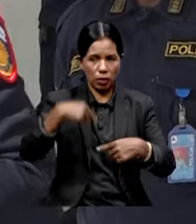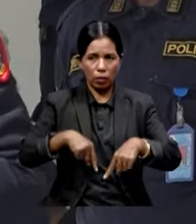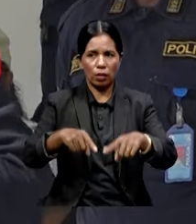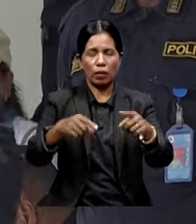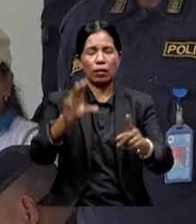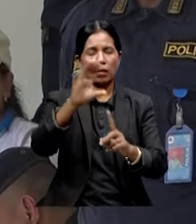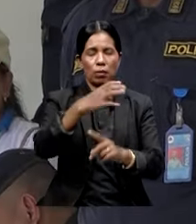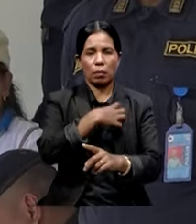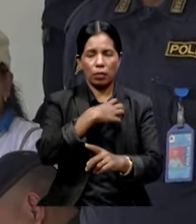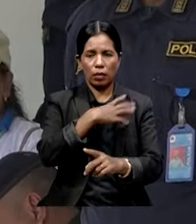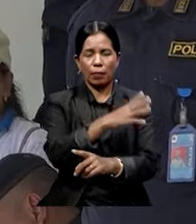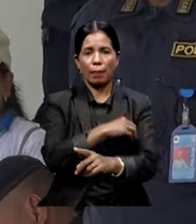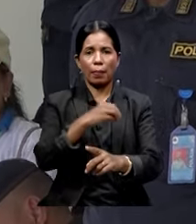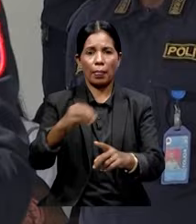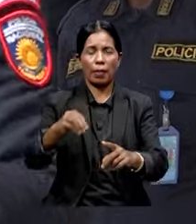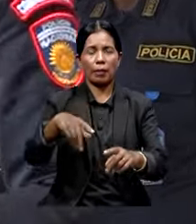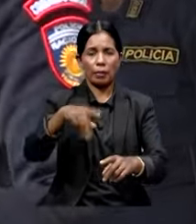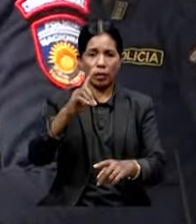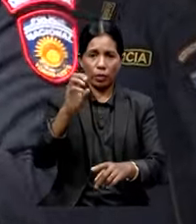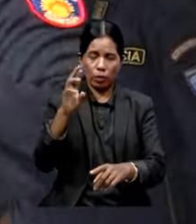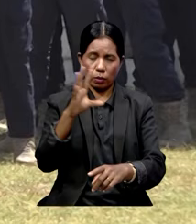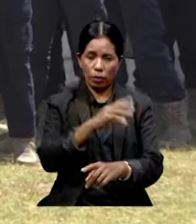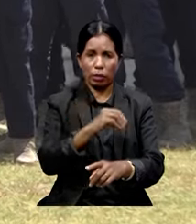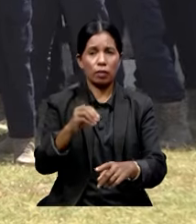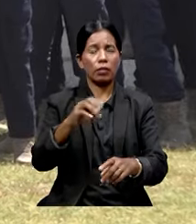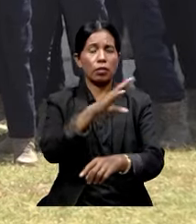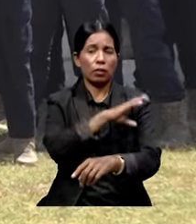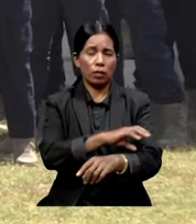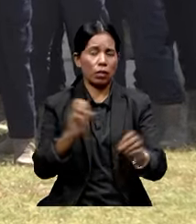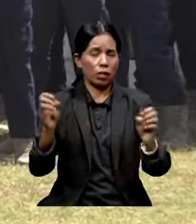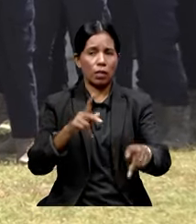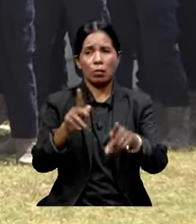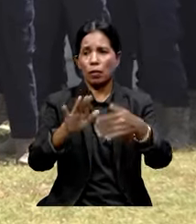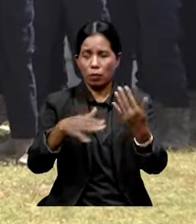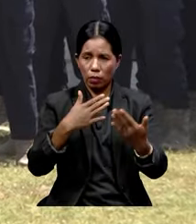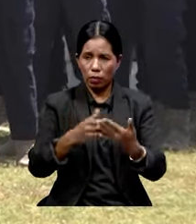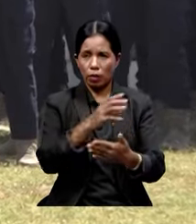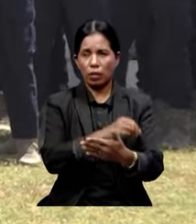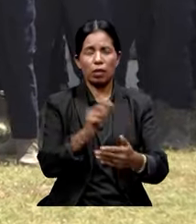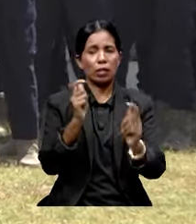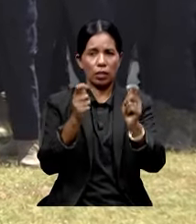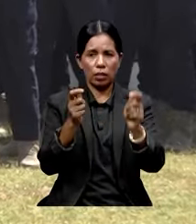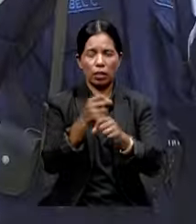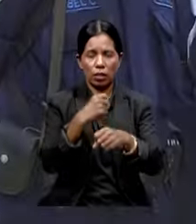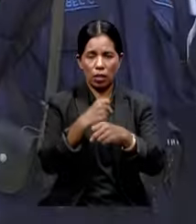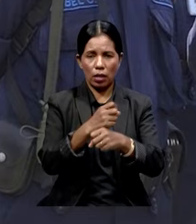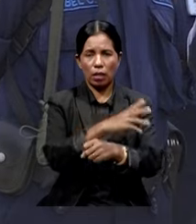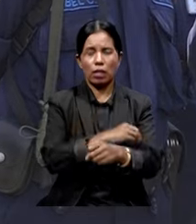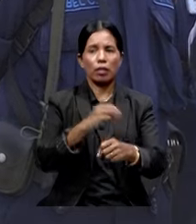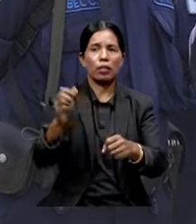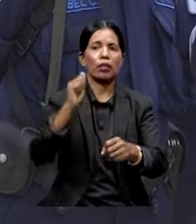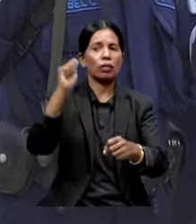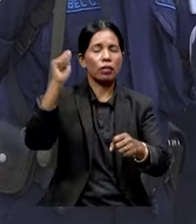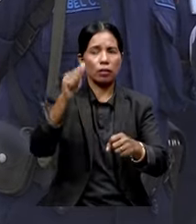segundo comandante geral Penteli, comissário Pedro Belo Hateten, equipa segurança se la tolera cidadão Sira nebe koko atu halo demonstração durante visita